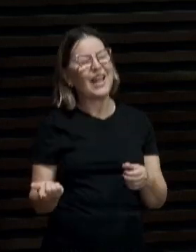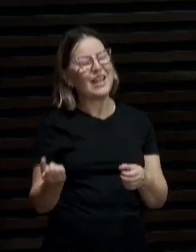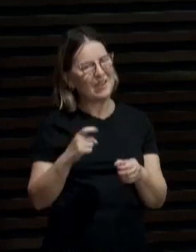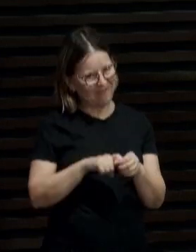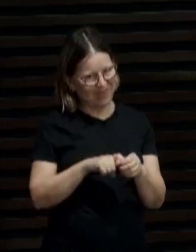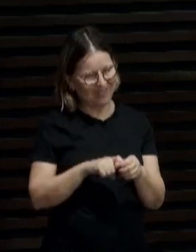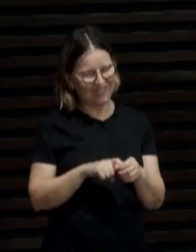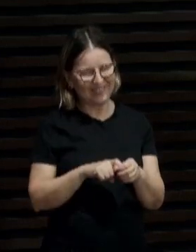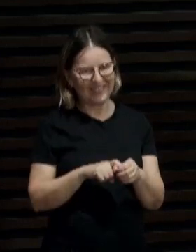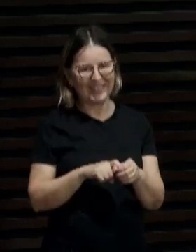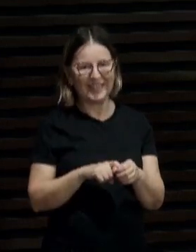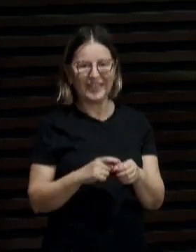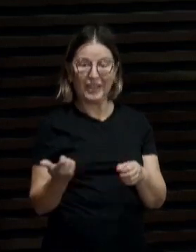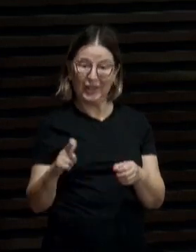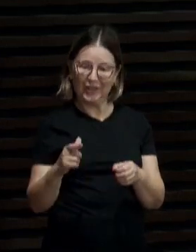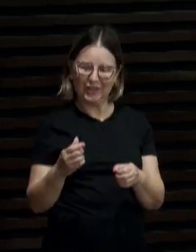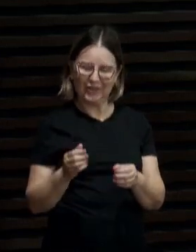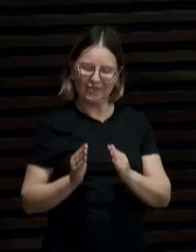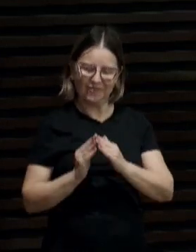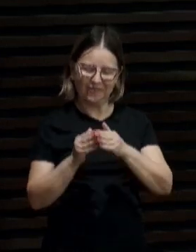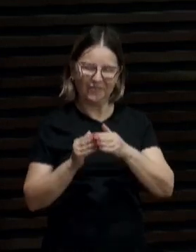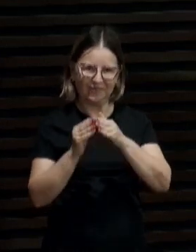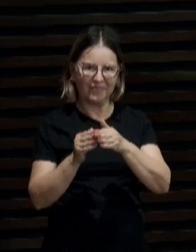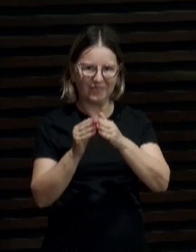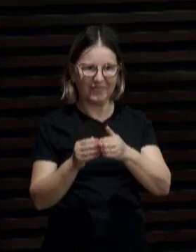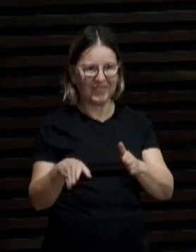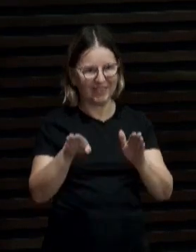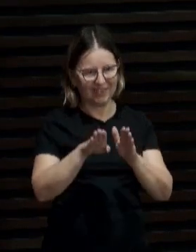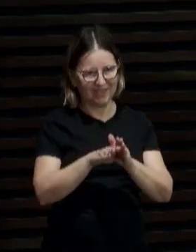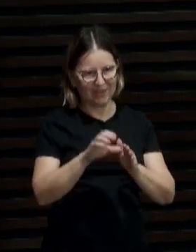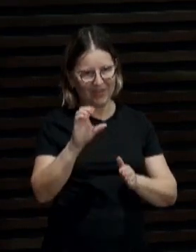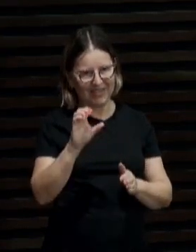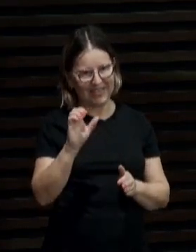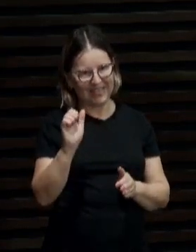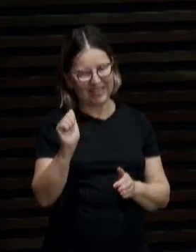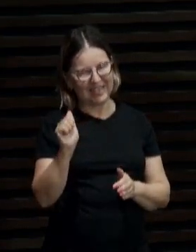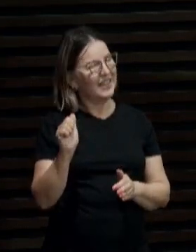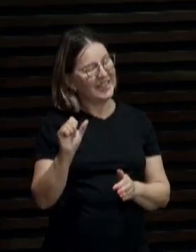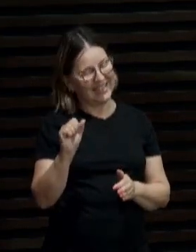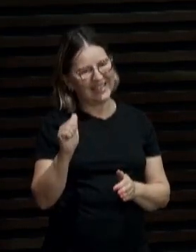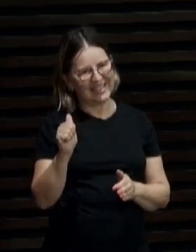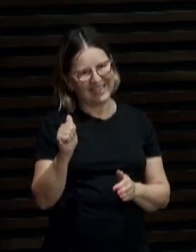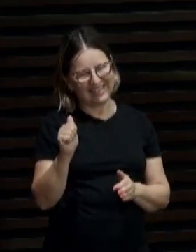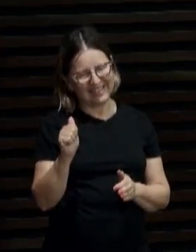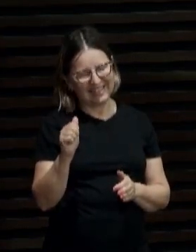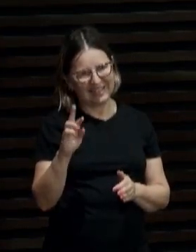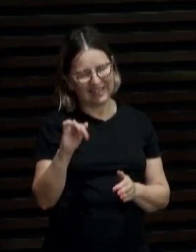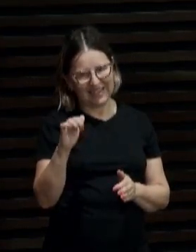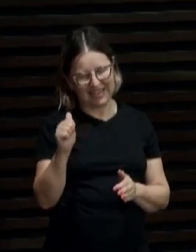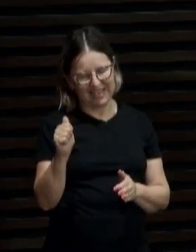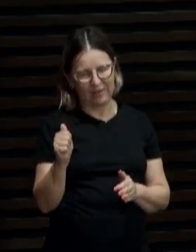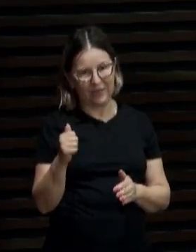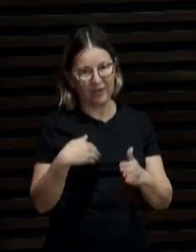E embarcando, partiu de Éfeso, chegando a Cesareia, desembarcou, subindo a Jerusalém.